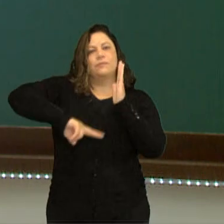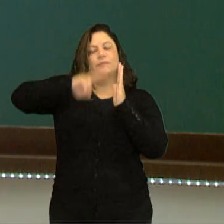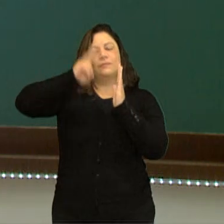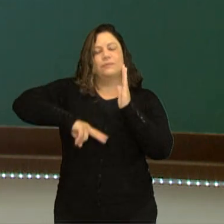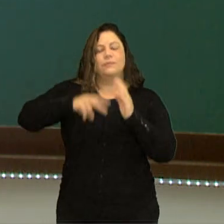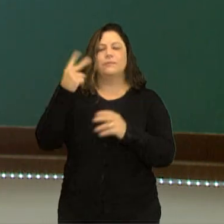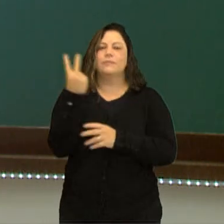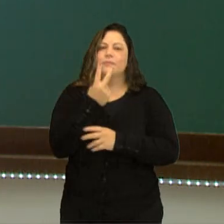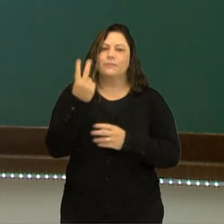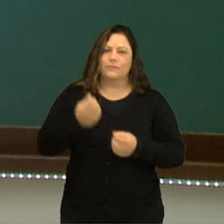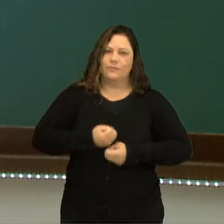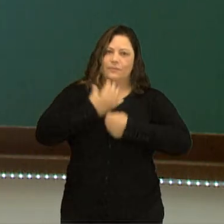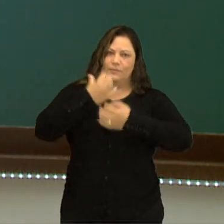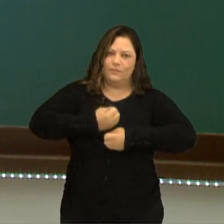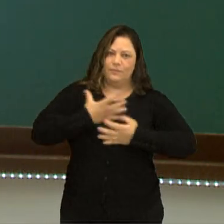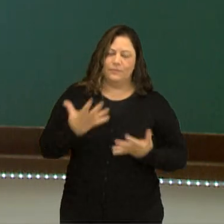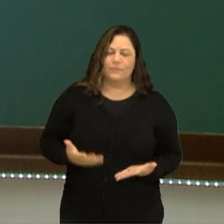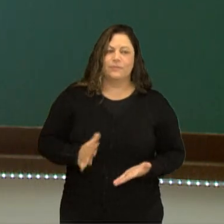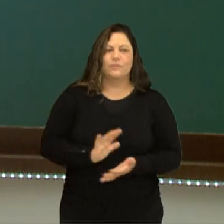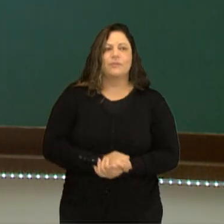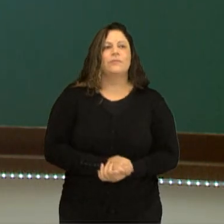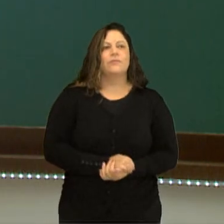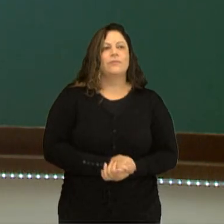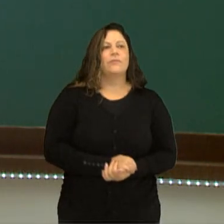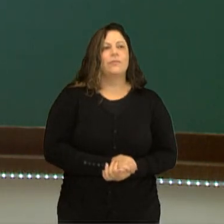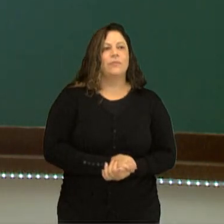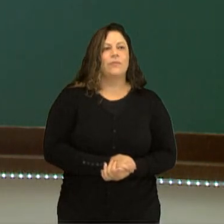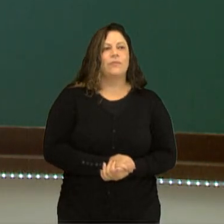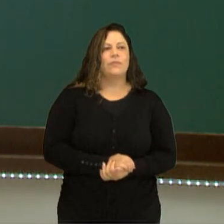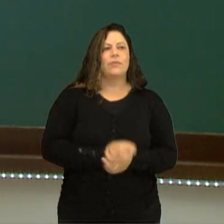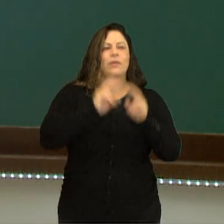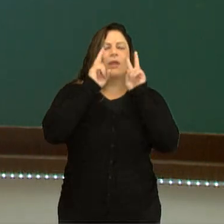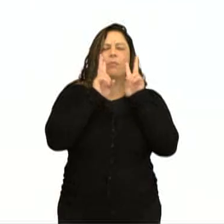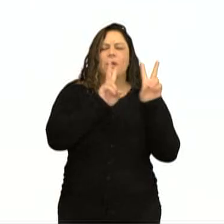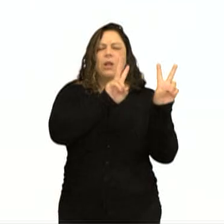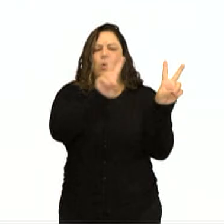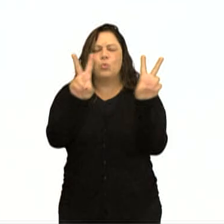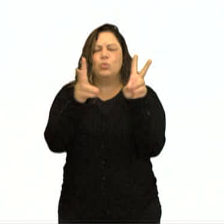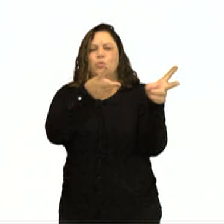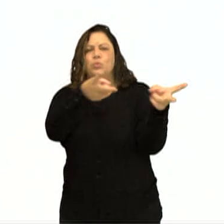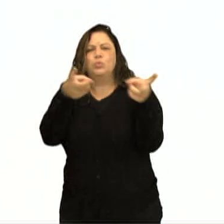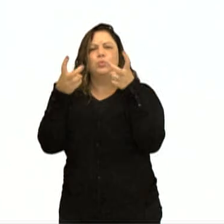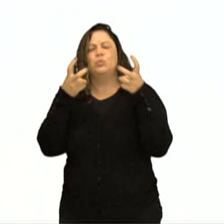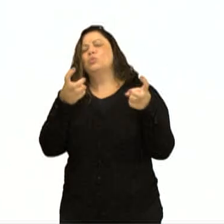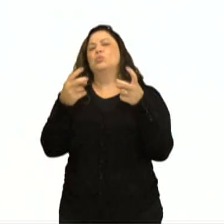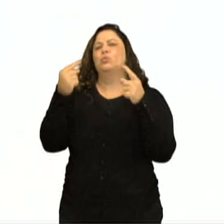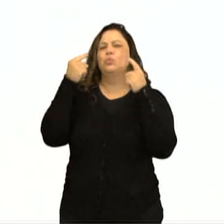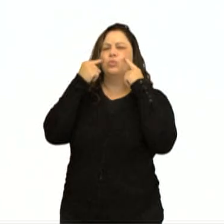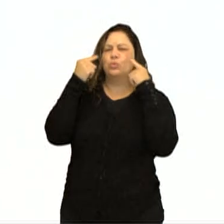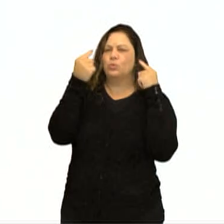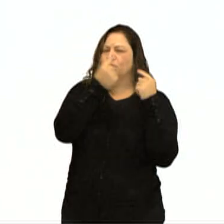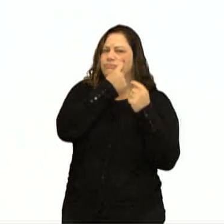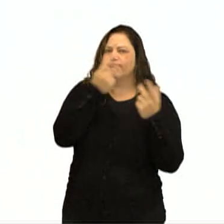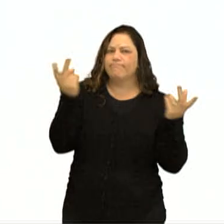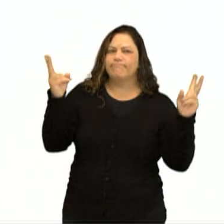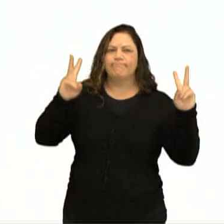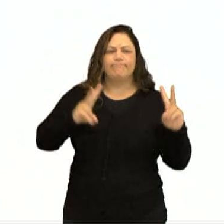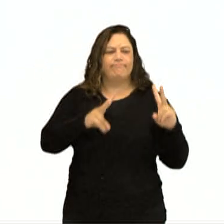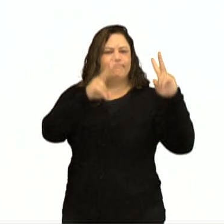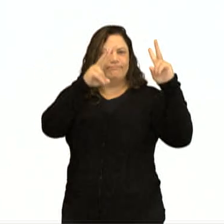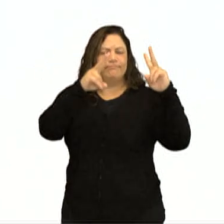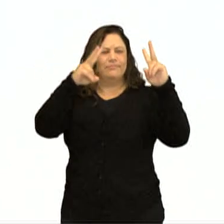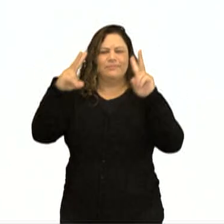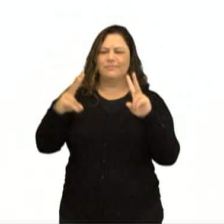segundo poema. Preste atenção. Pela luz dos olhos teus. Quando a luz dos olhos meus e a luz dos